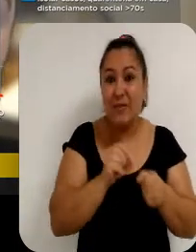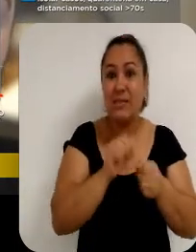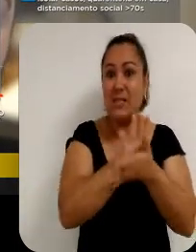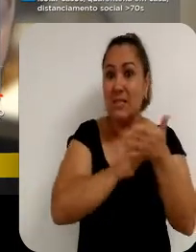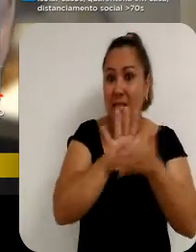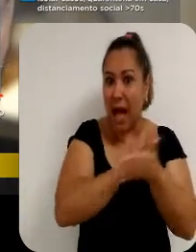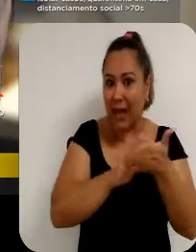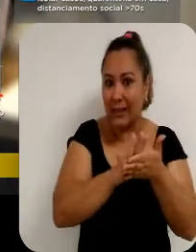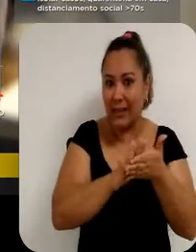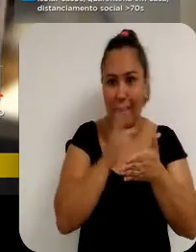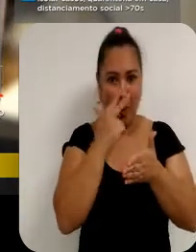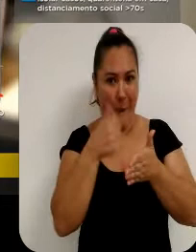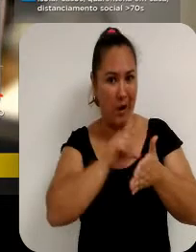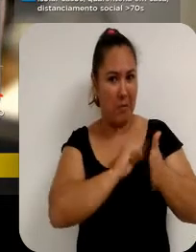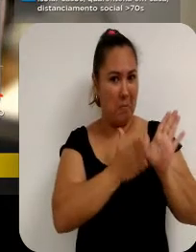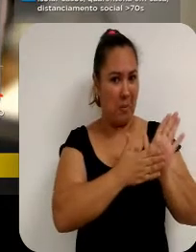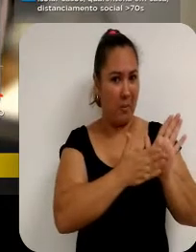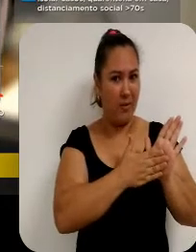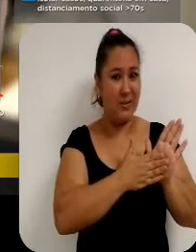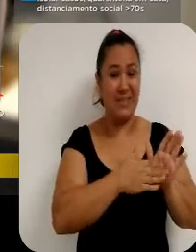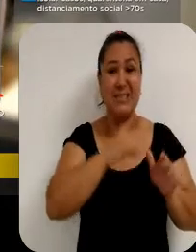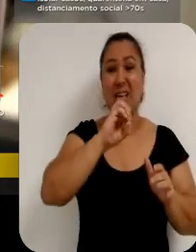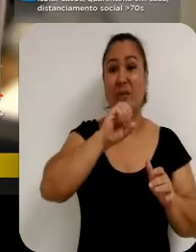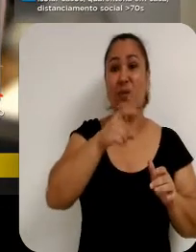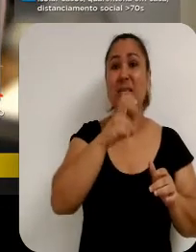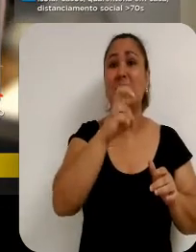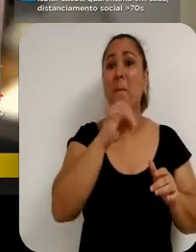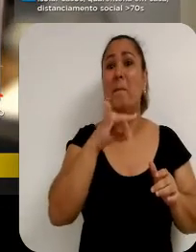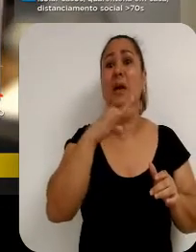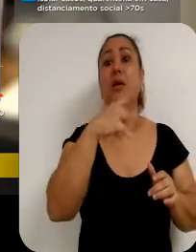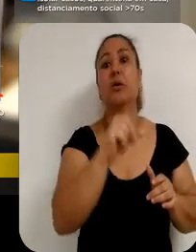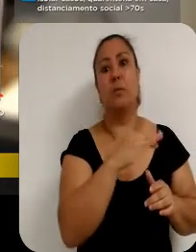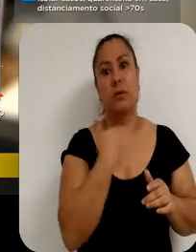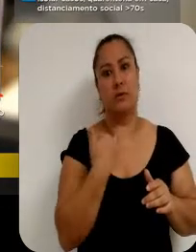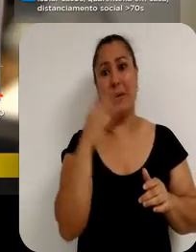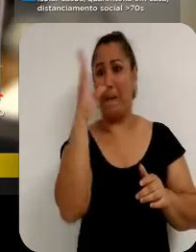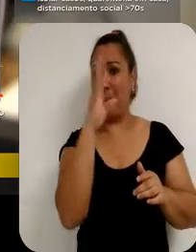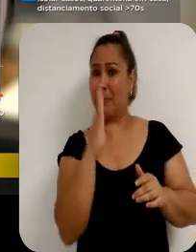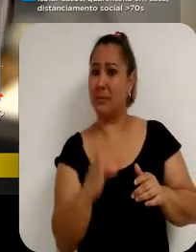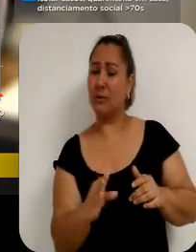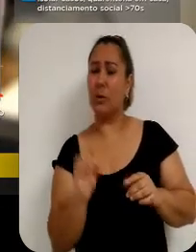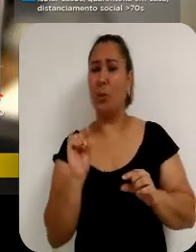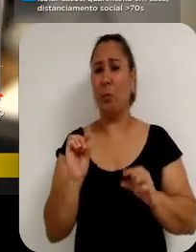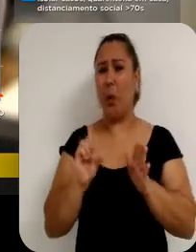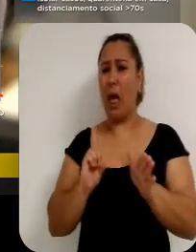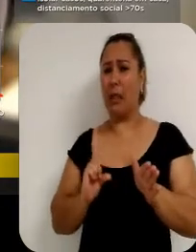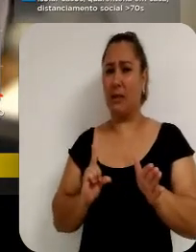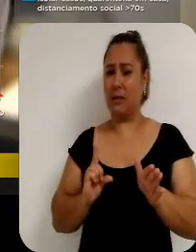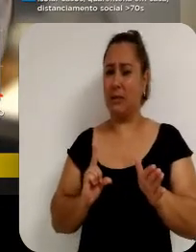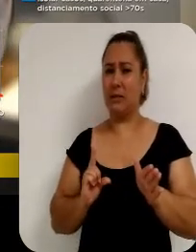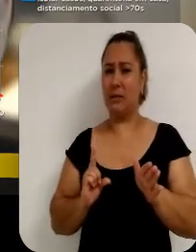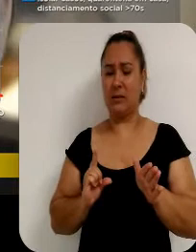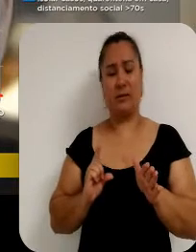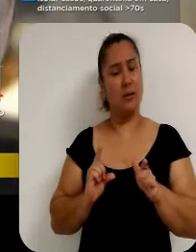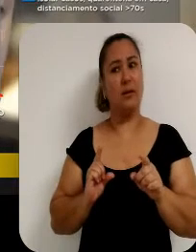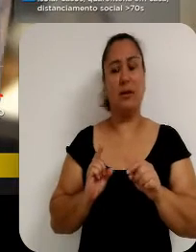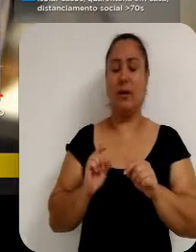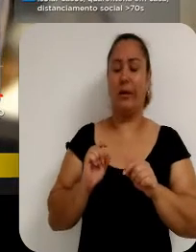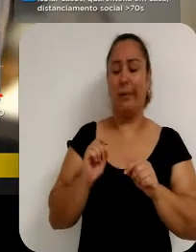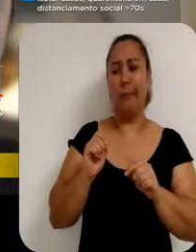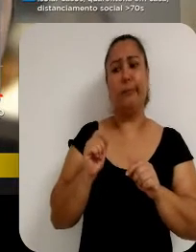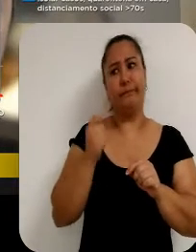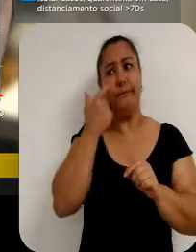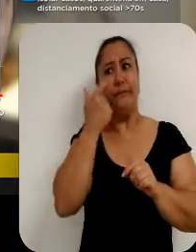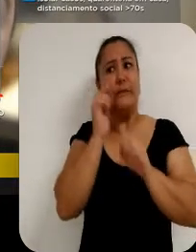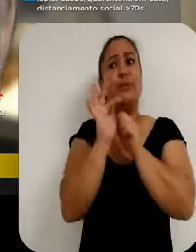agosto. O Brasil está um pouco atrás disso, a gente deve ter esses casos acontecendo um pouco mais para frente. Mas se a gente extrapolar isso para o Brasil, se o